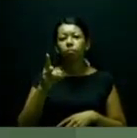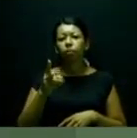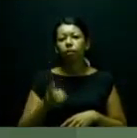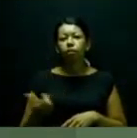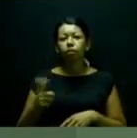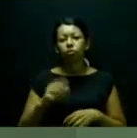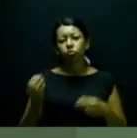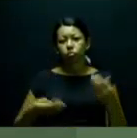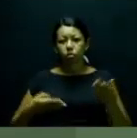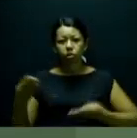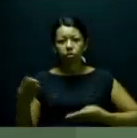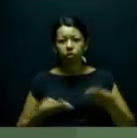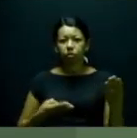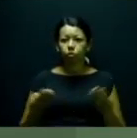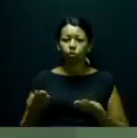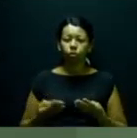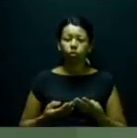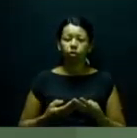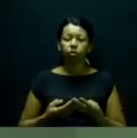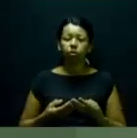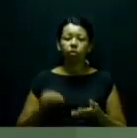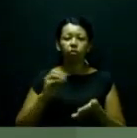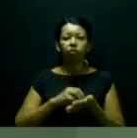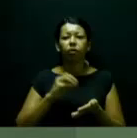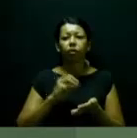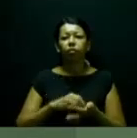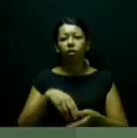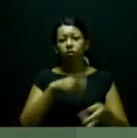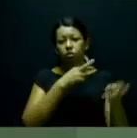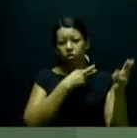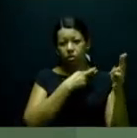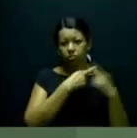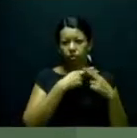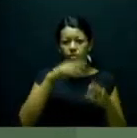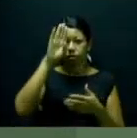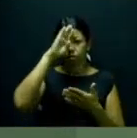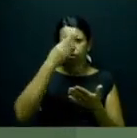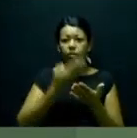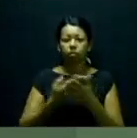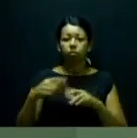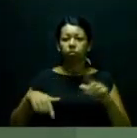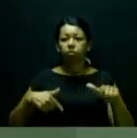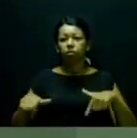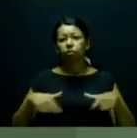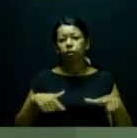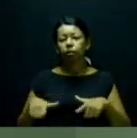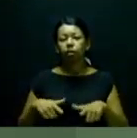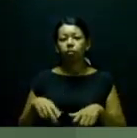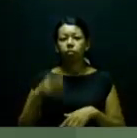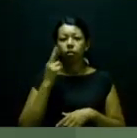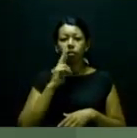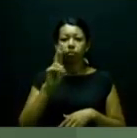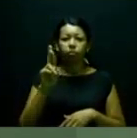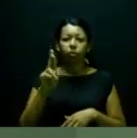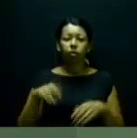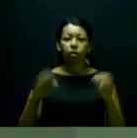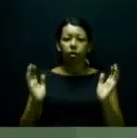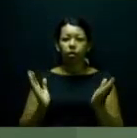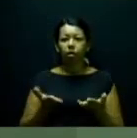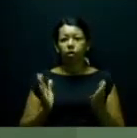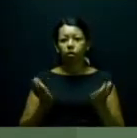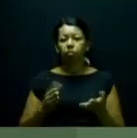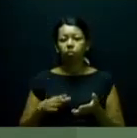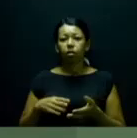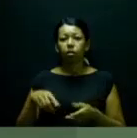os funcionários. Esse é o desrespeito. E acredito que esses funcionários vão ter que dar a resposta agora,